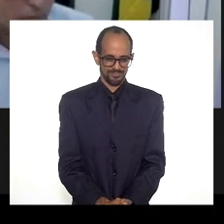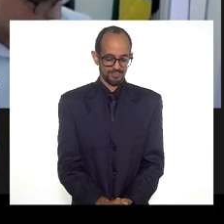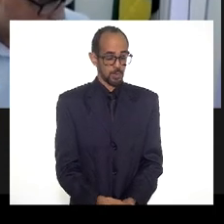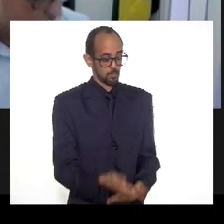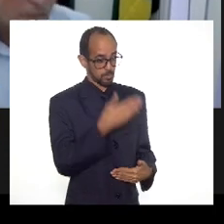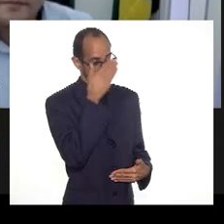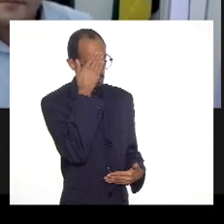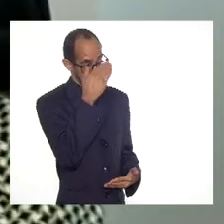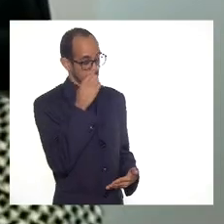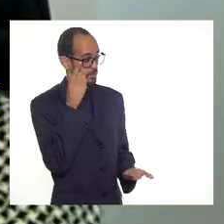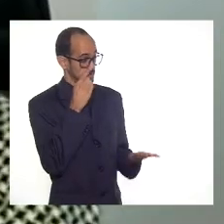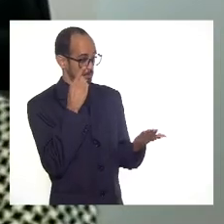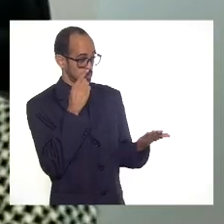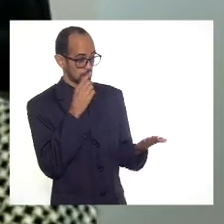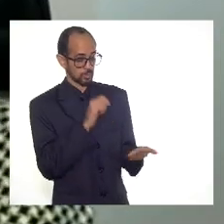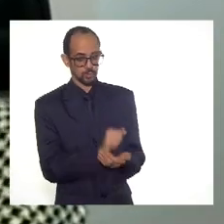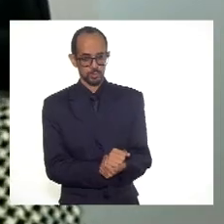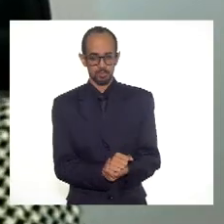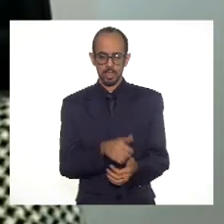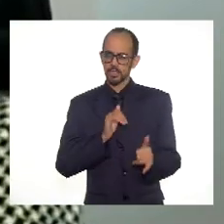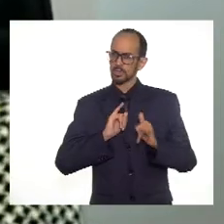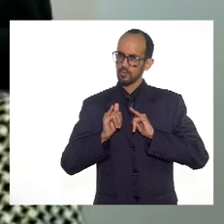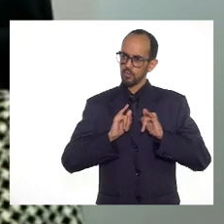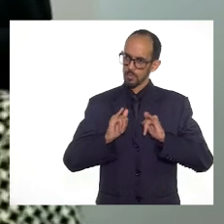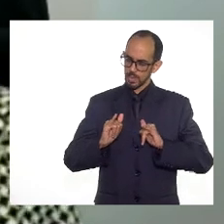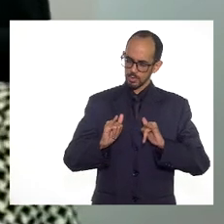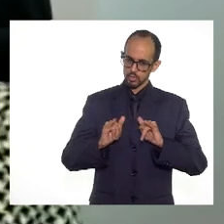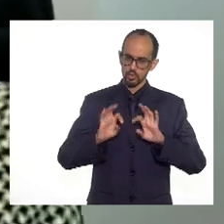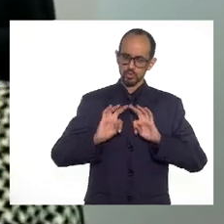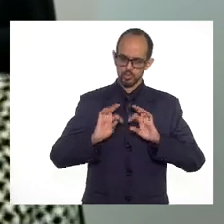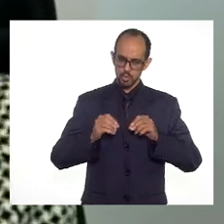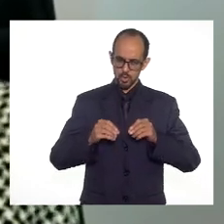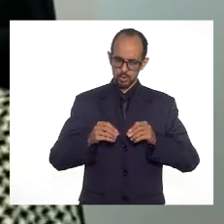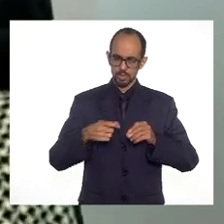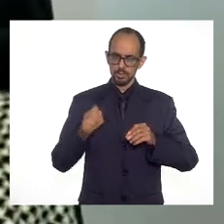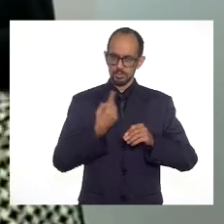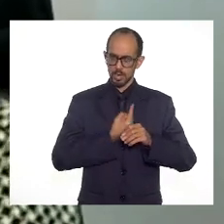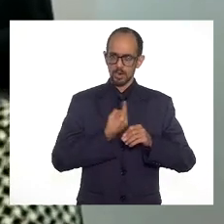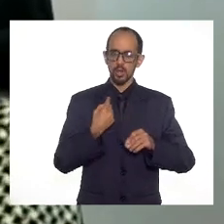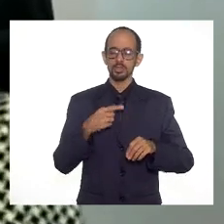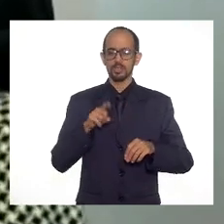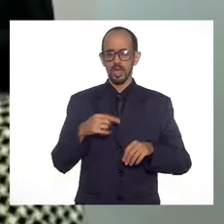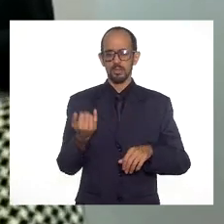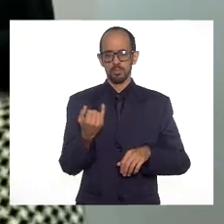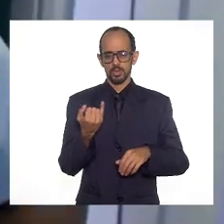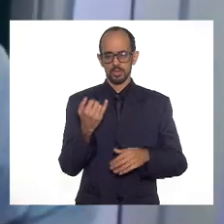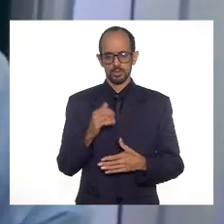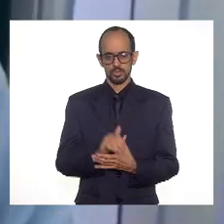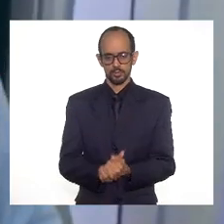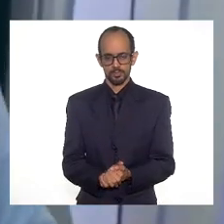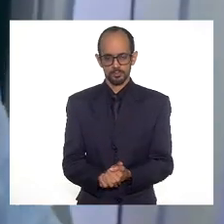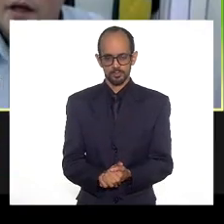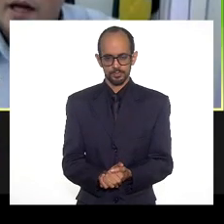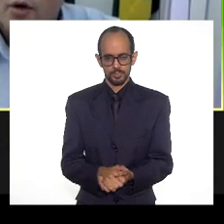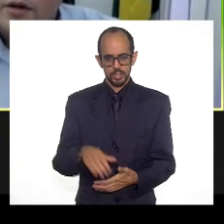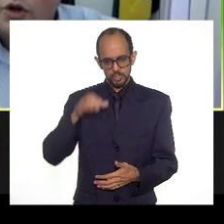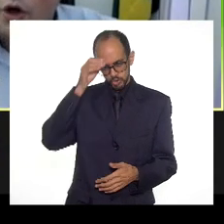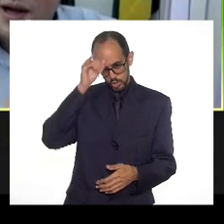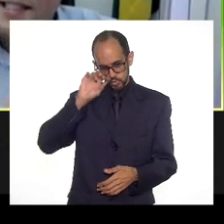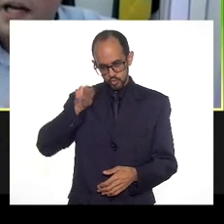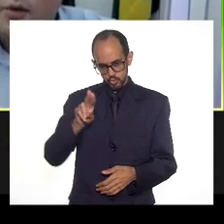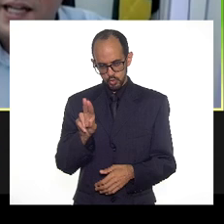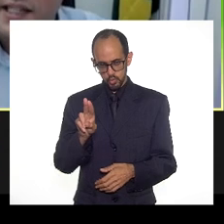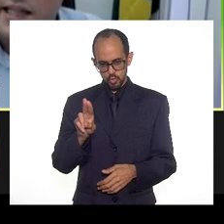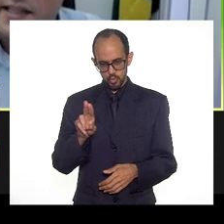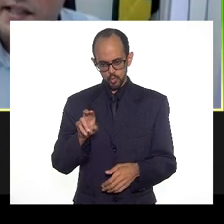Obrigado, deputado, pelas informações trazidas aí, que para a gente é muito importante. Deputada Tiaju? Sim?